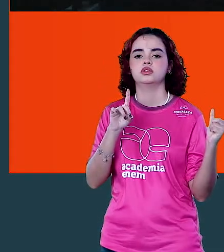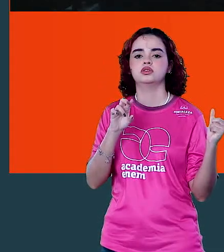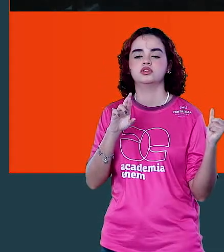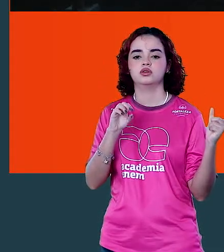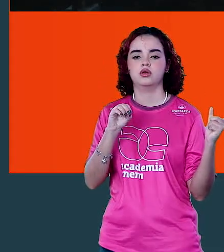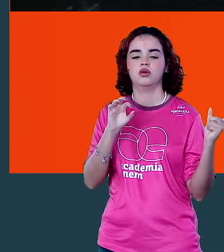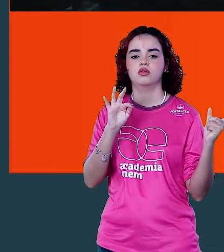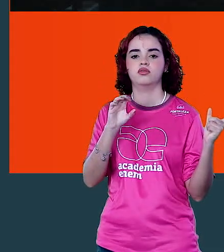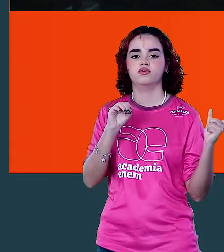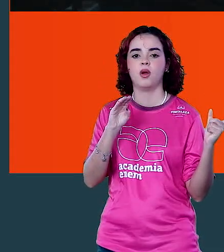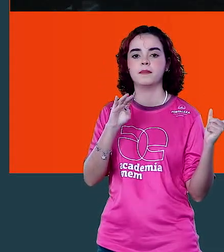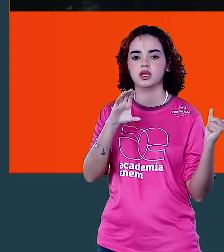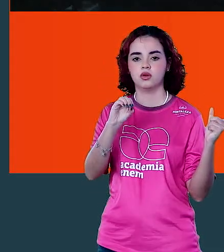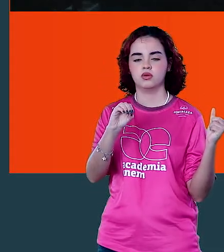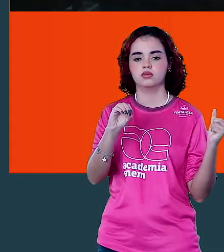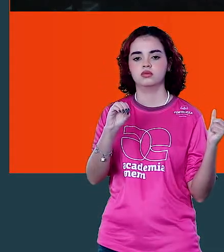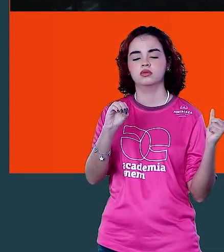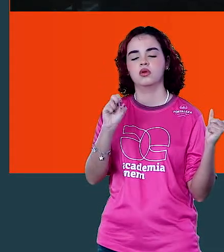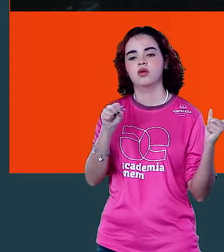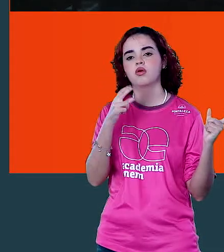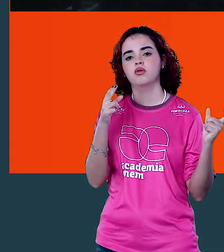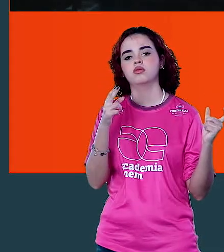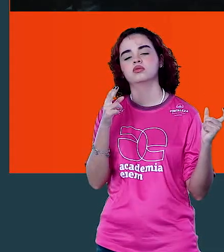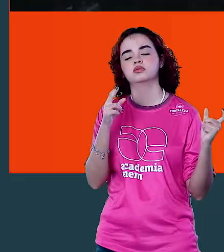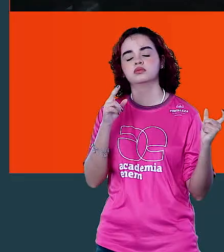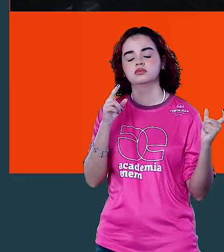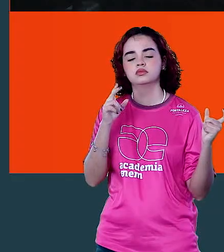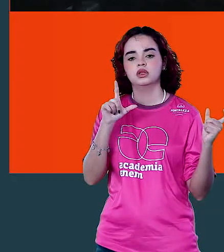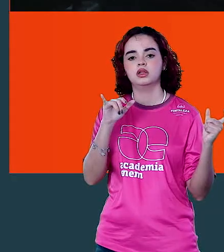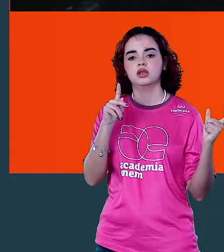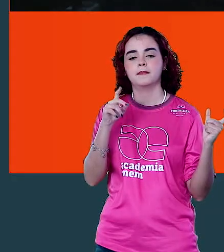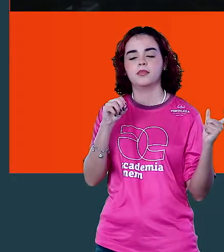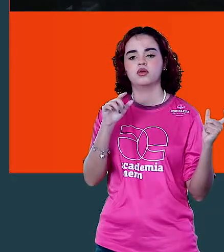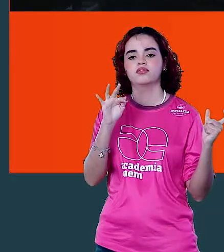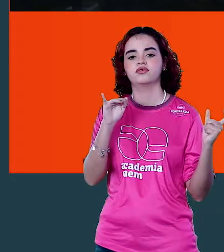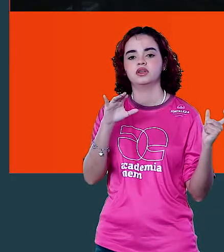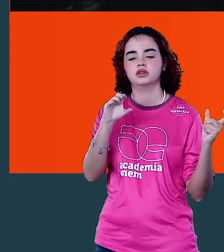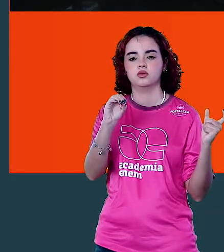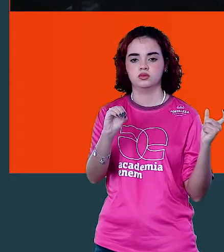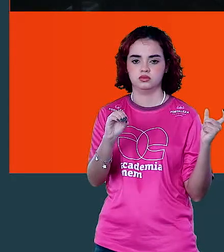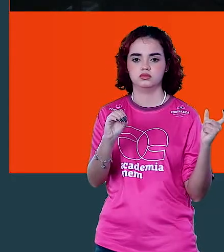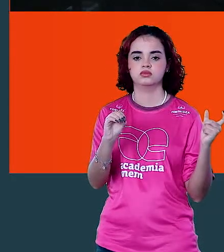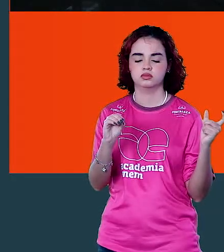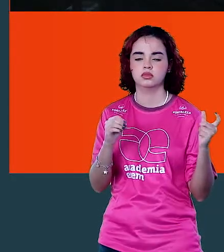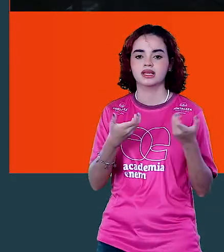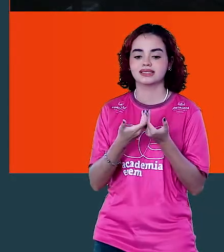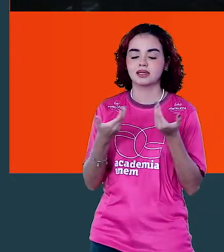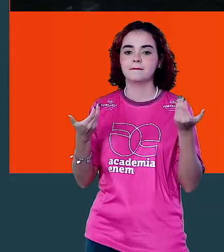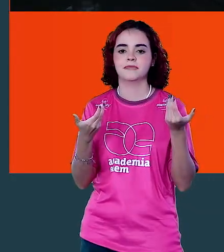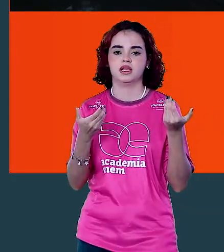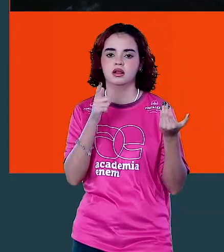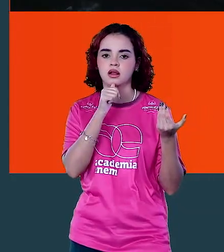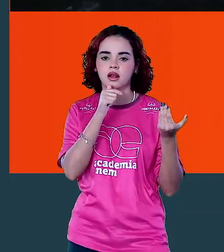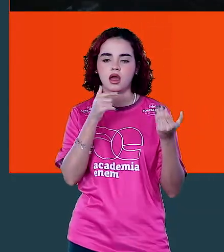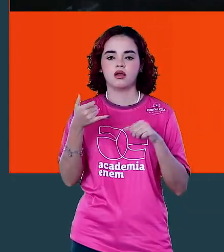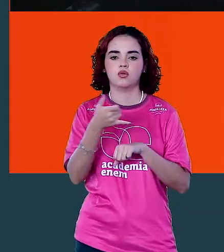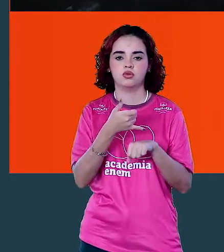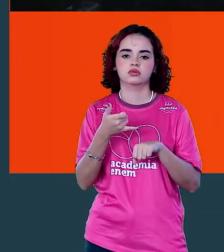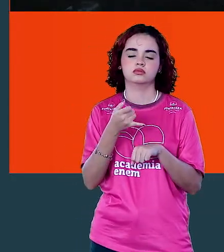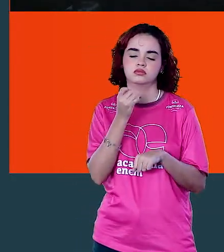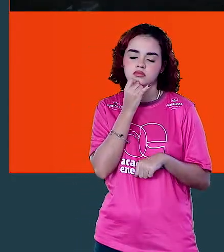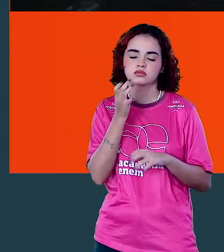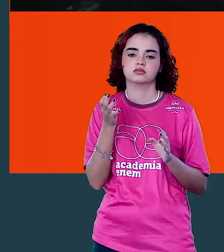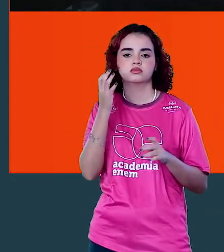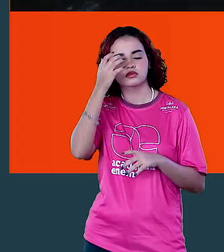lipofílico. E a água? Moléculas que são polares, que se dissolvem na água. Semelhante,